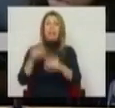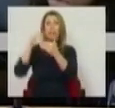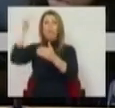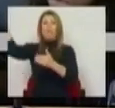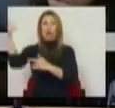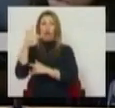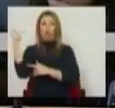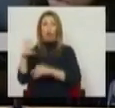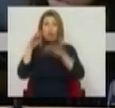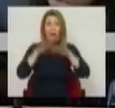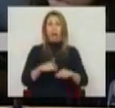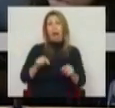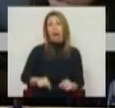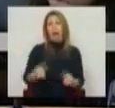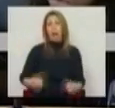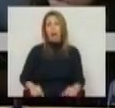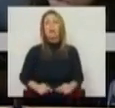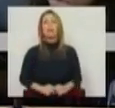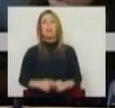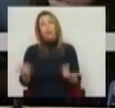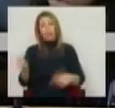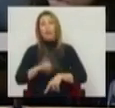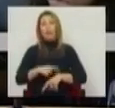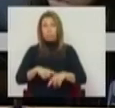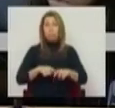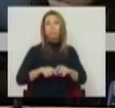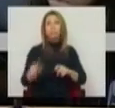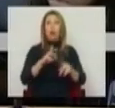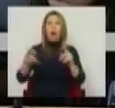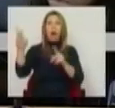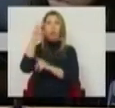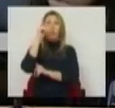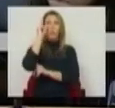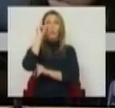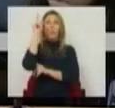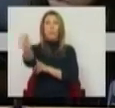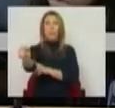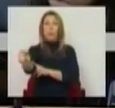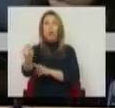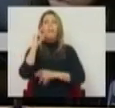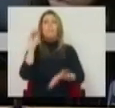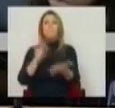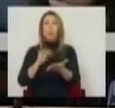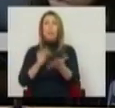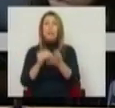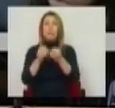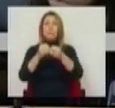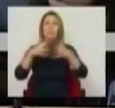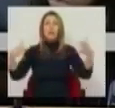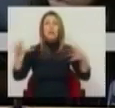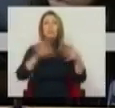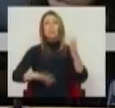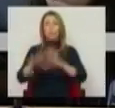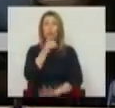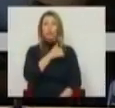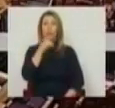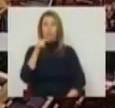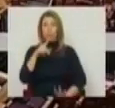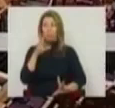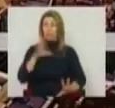foi o período da troika e foi o período em que houve um aumento brutal dos indicadores da pobreza e das situações de sofrimento social das famílias em